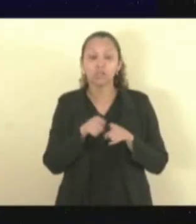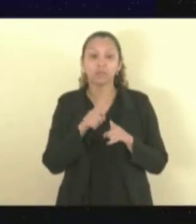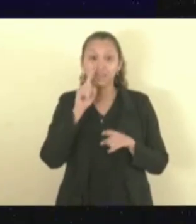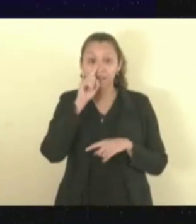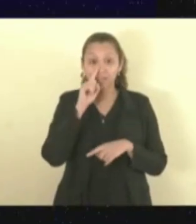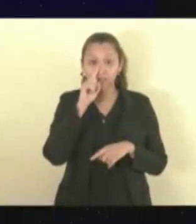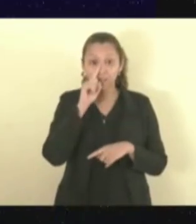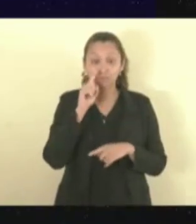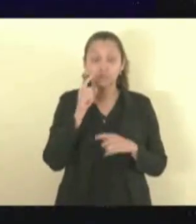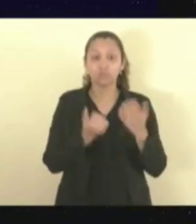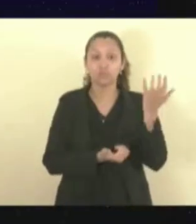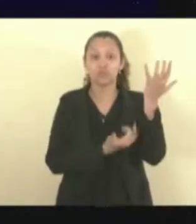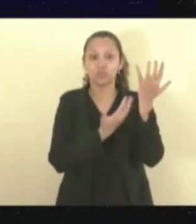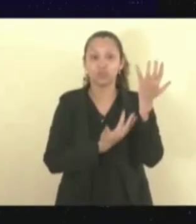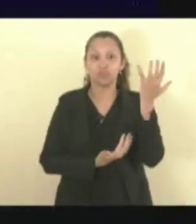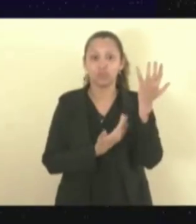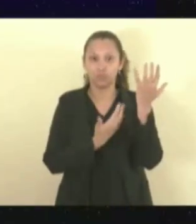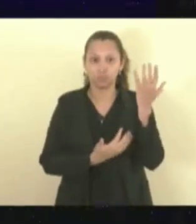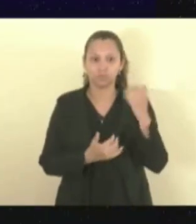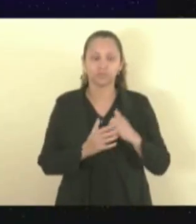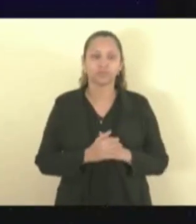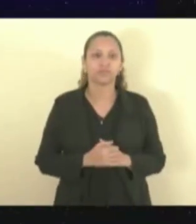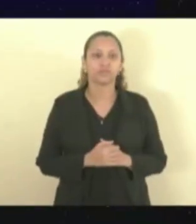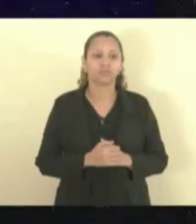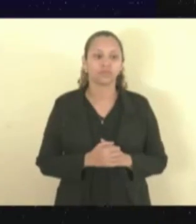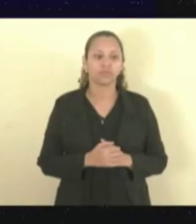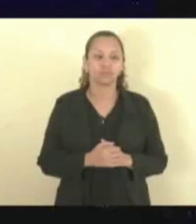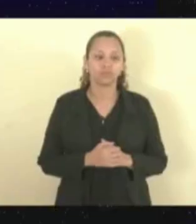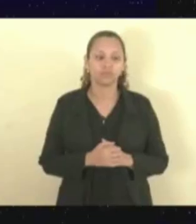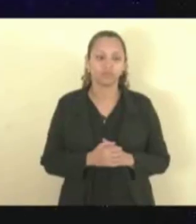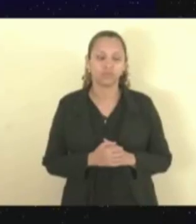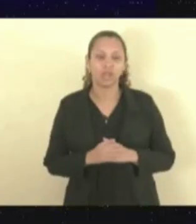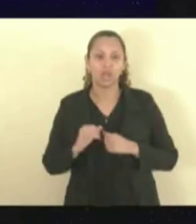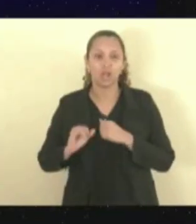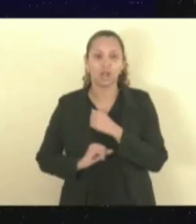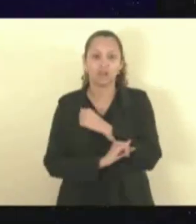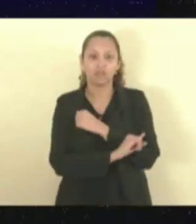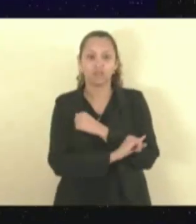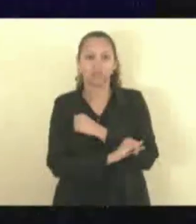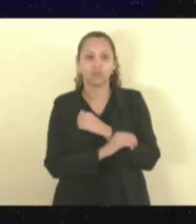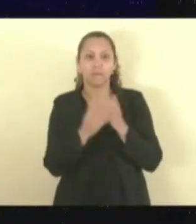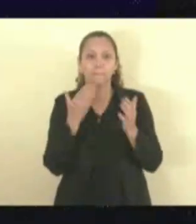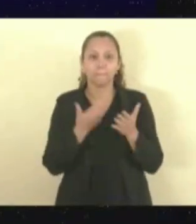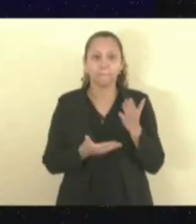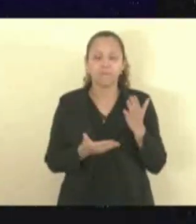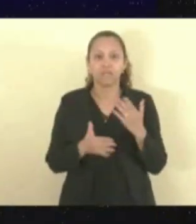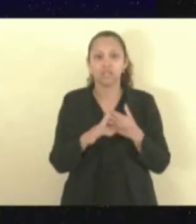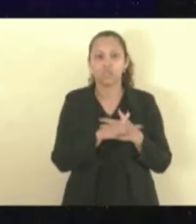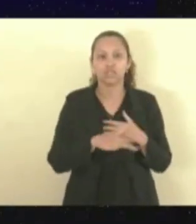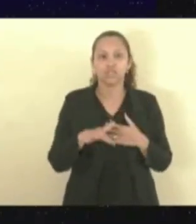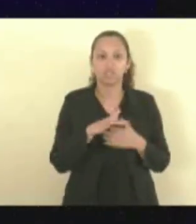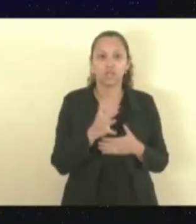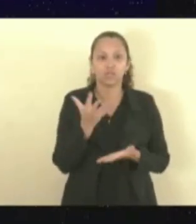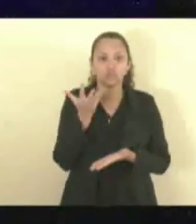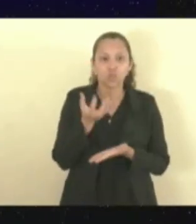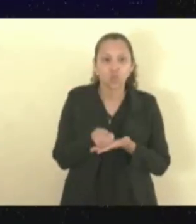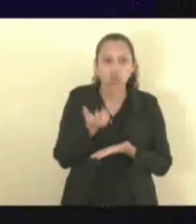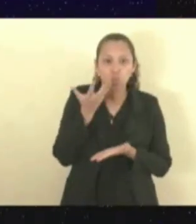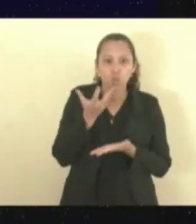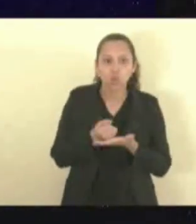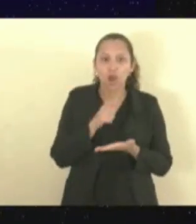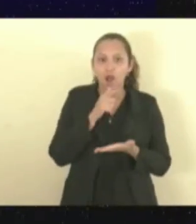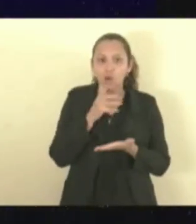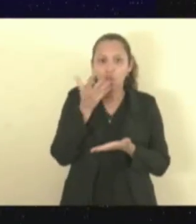né? A infraestrutura na unidade de conservação, perdas de áreas de infiltração do lençol freático, sobretudo